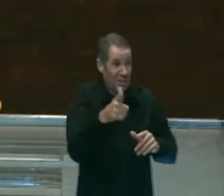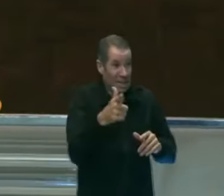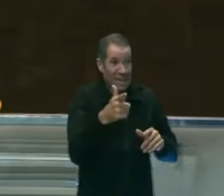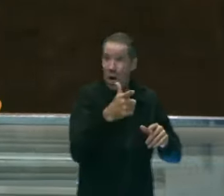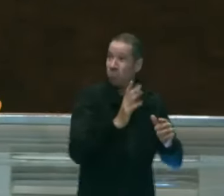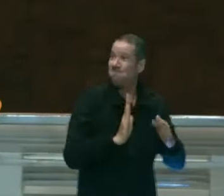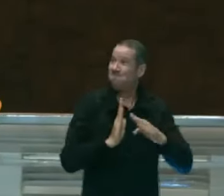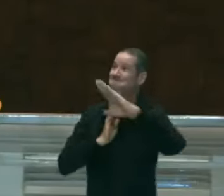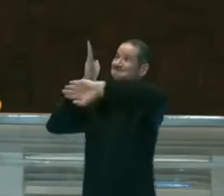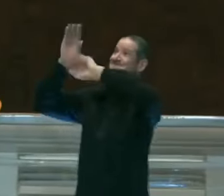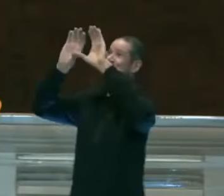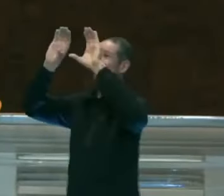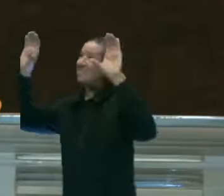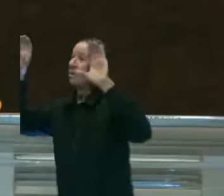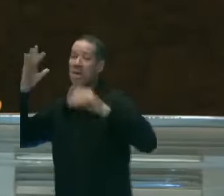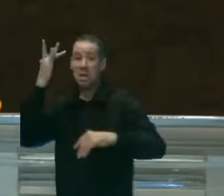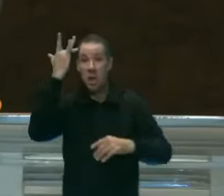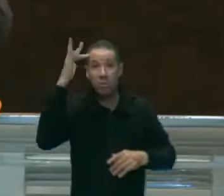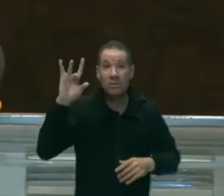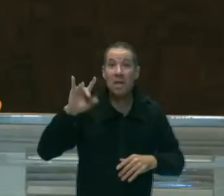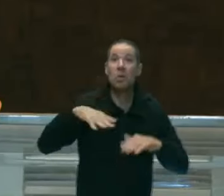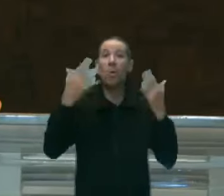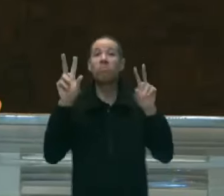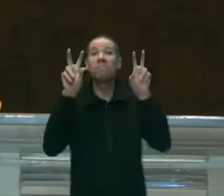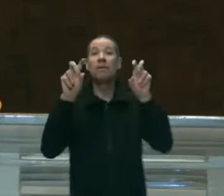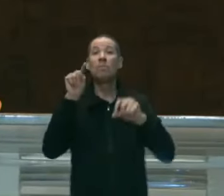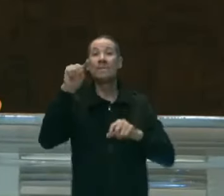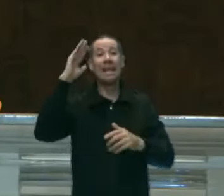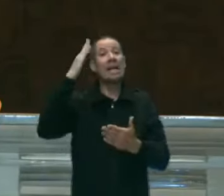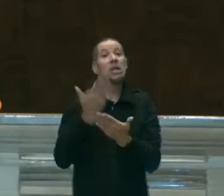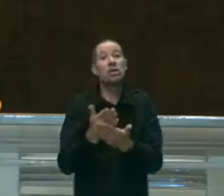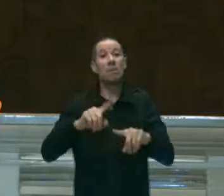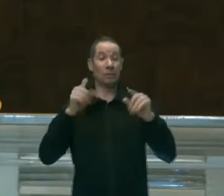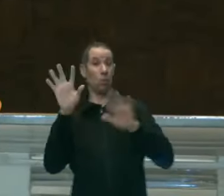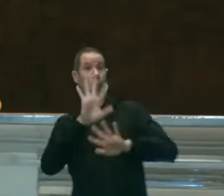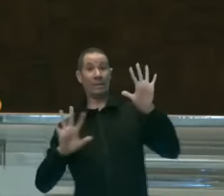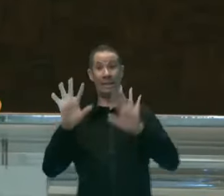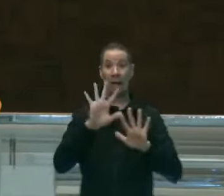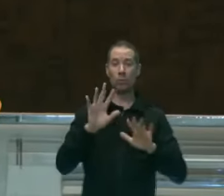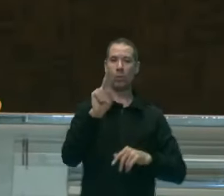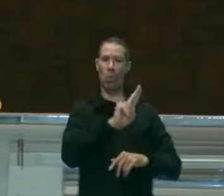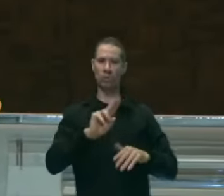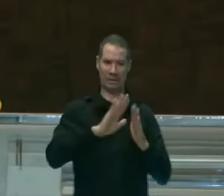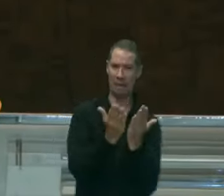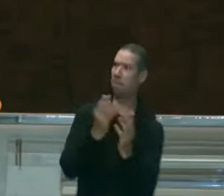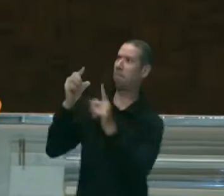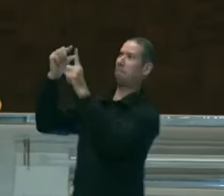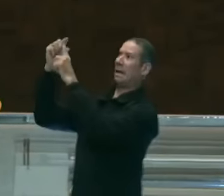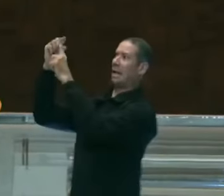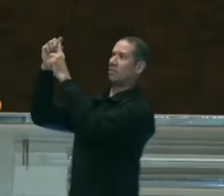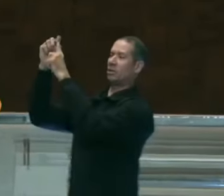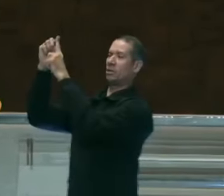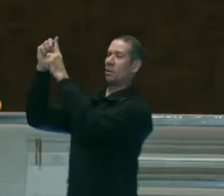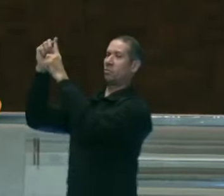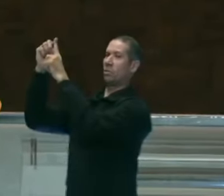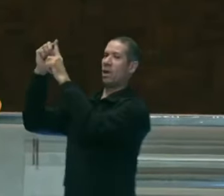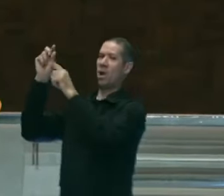eu não sei qual é a corrente que você acredita. Mas cuidado para não usar a palavra de